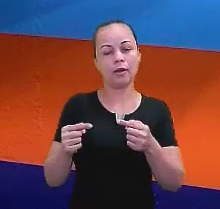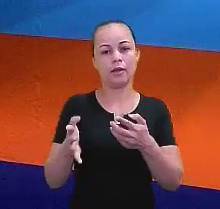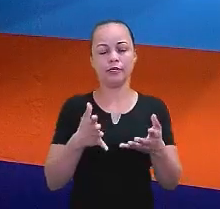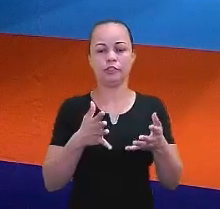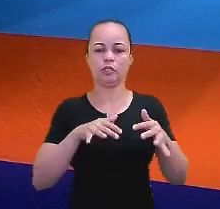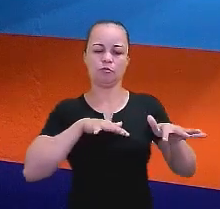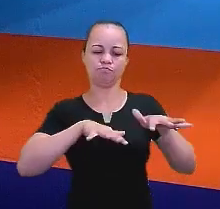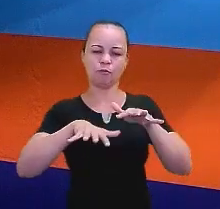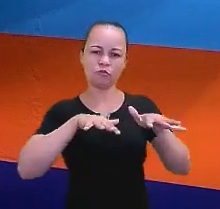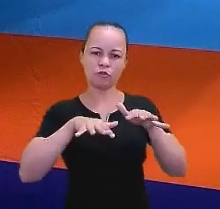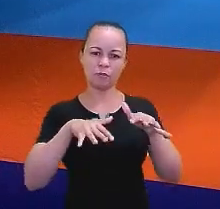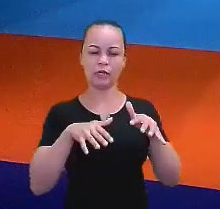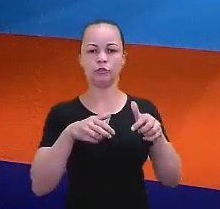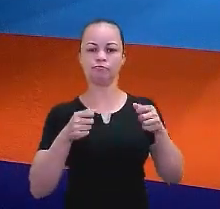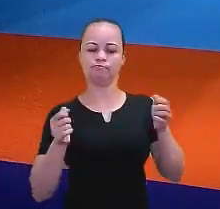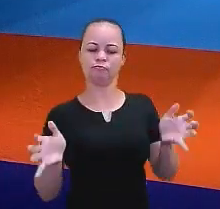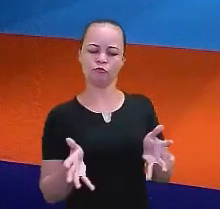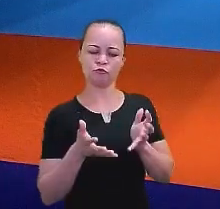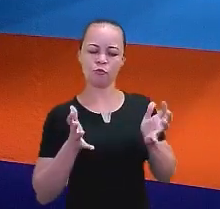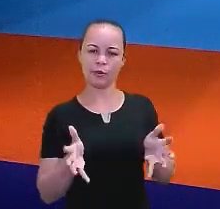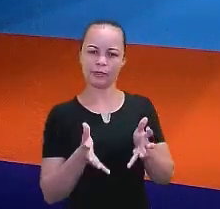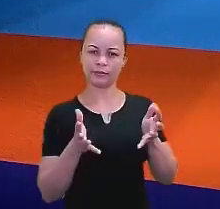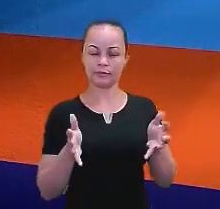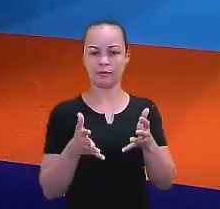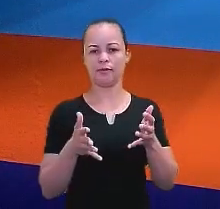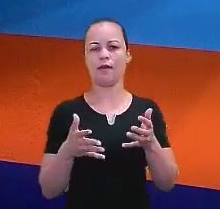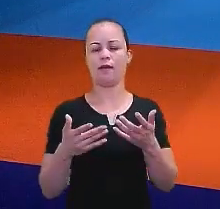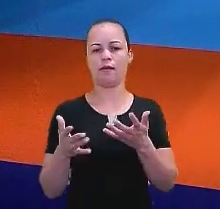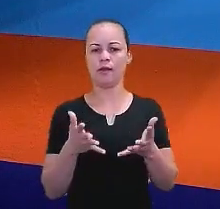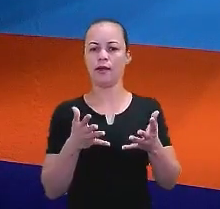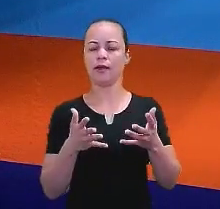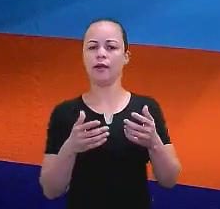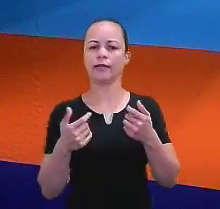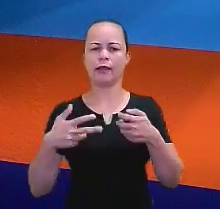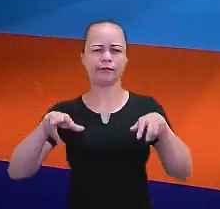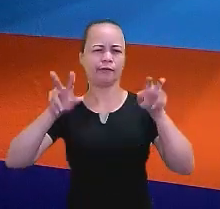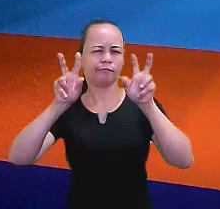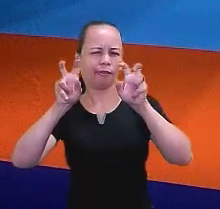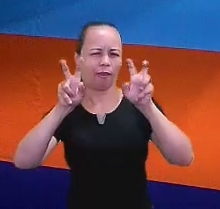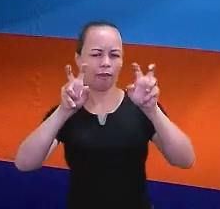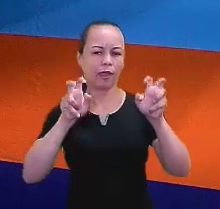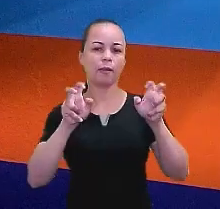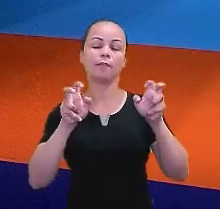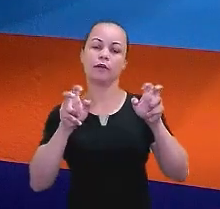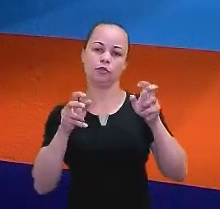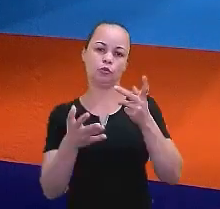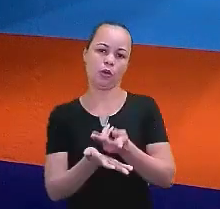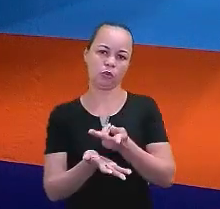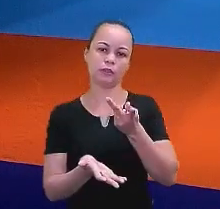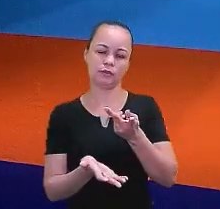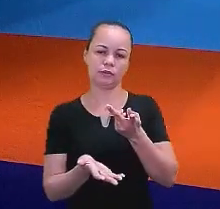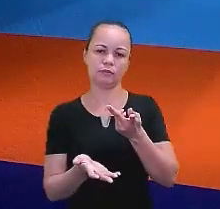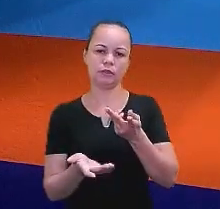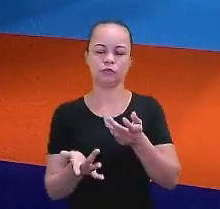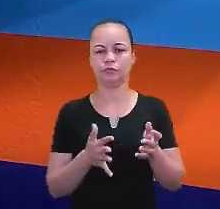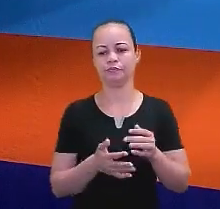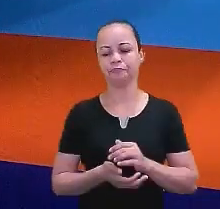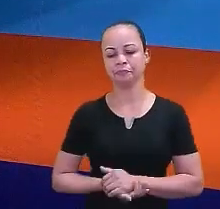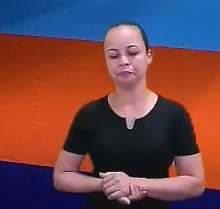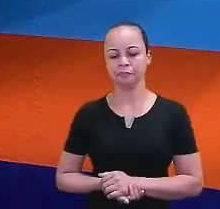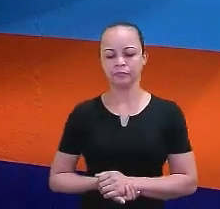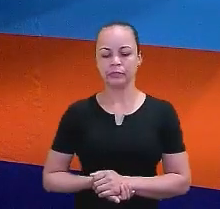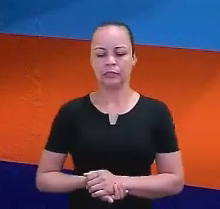um movimento que vai influenciar cada tema daquele acontecer, para que possa vir a